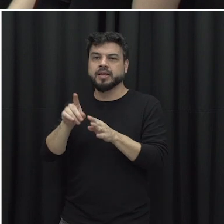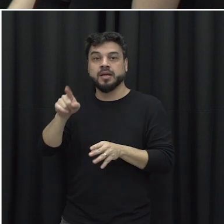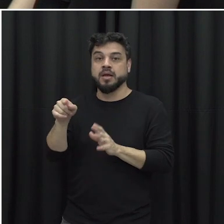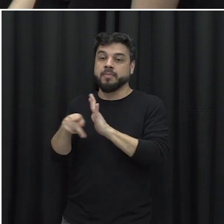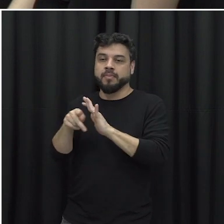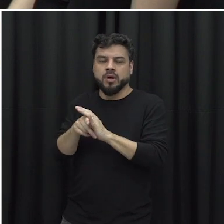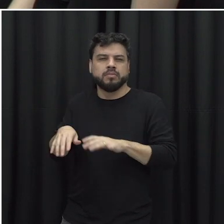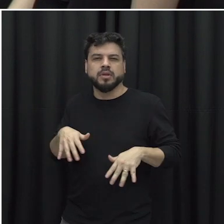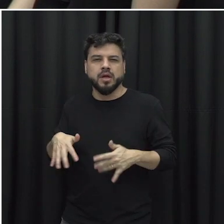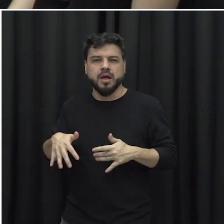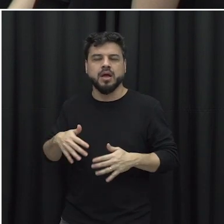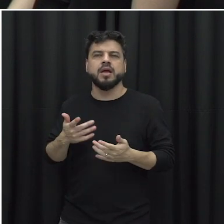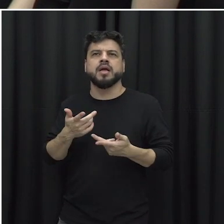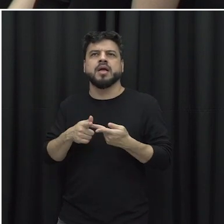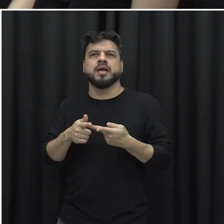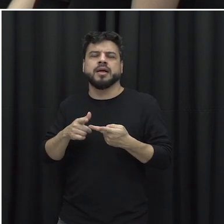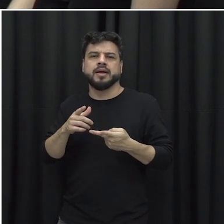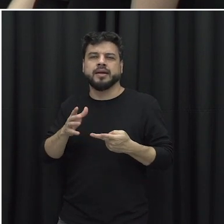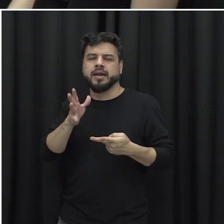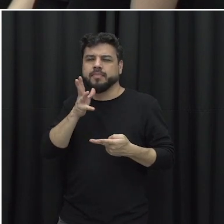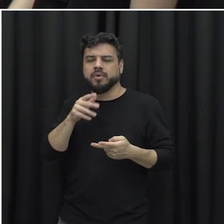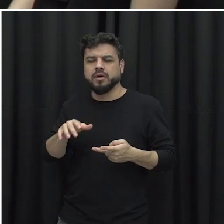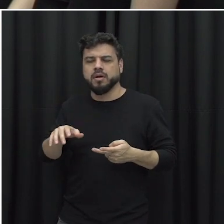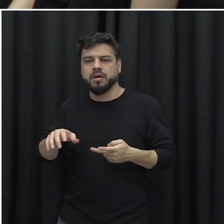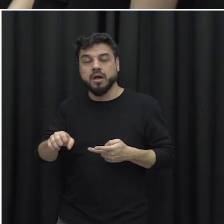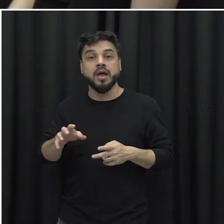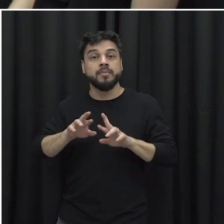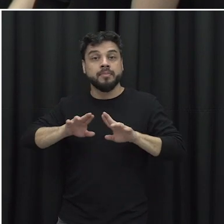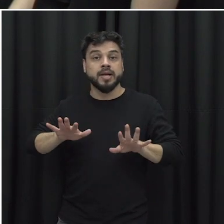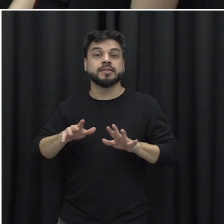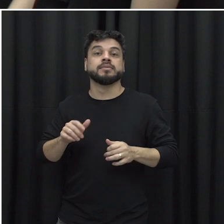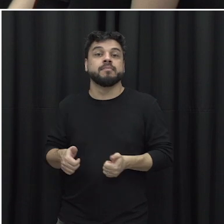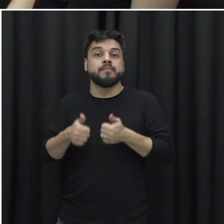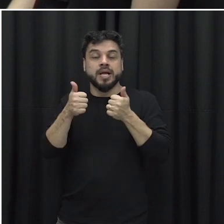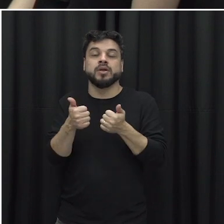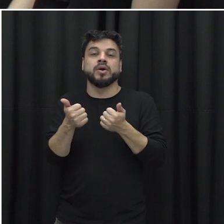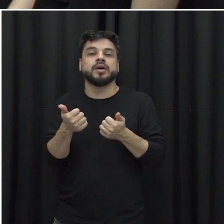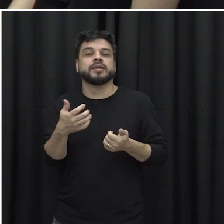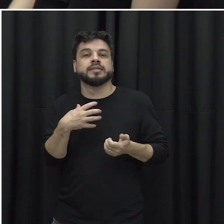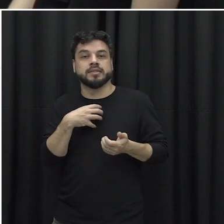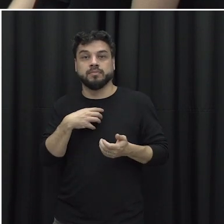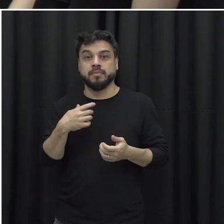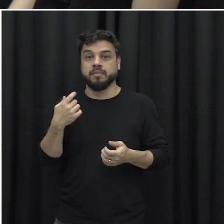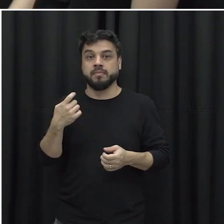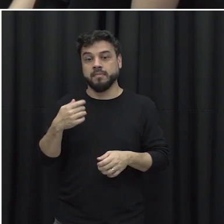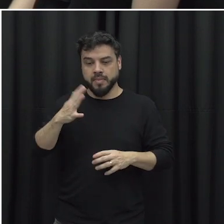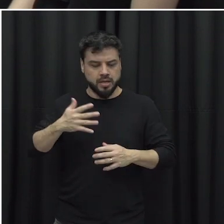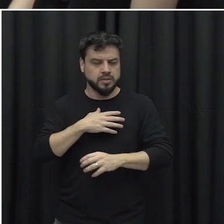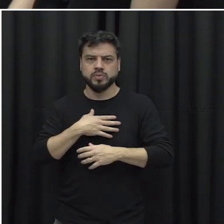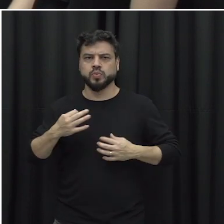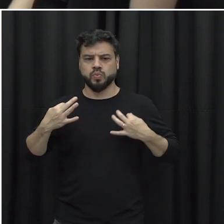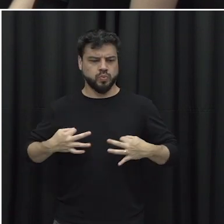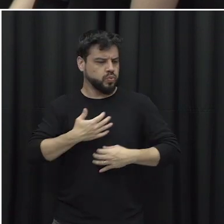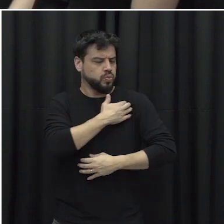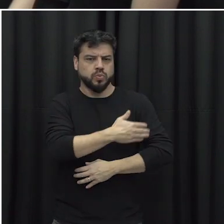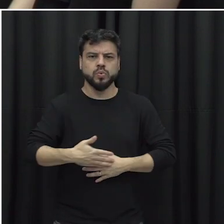tremor, na lentidão dos movimentos, mas há uma melhora significativa na rigidez, há uma melhora na